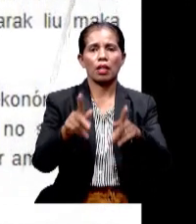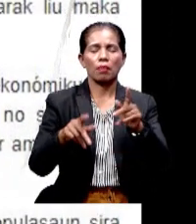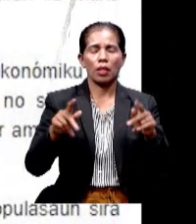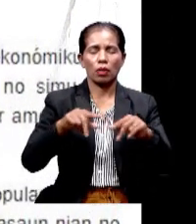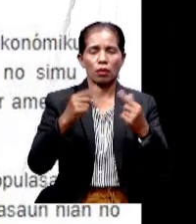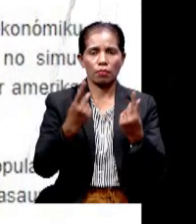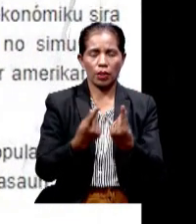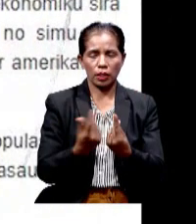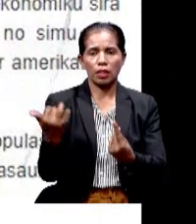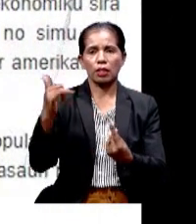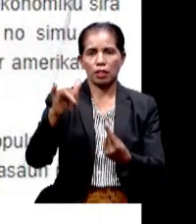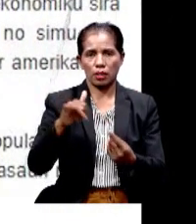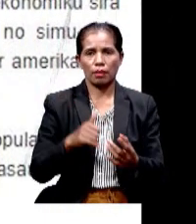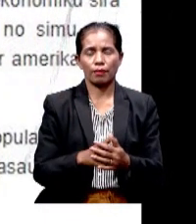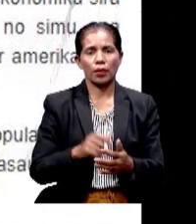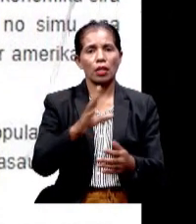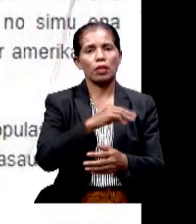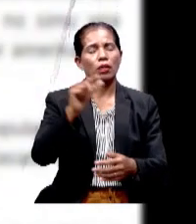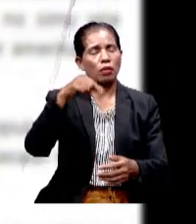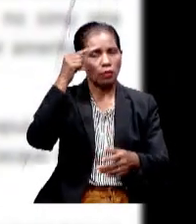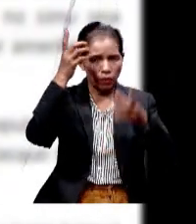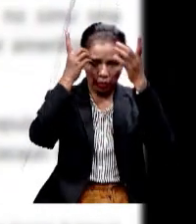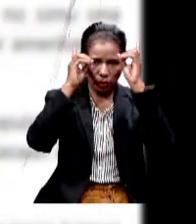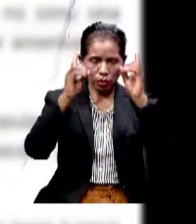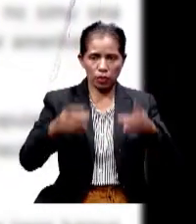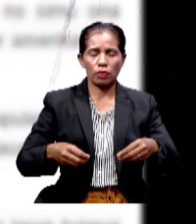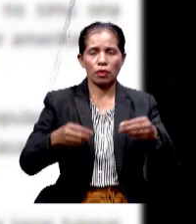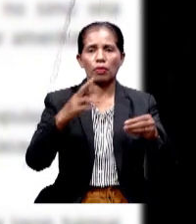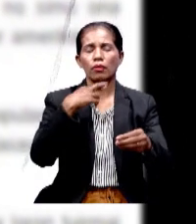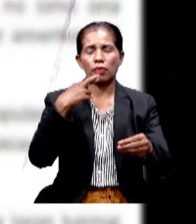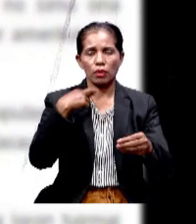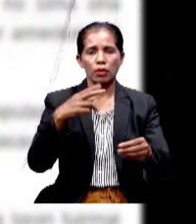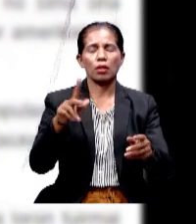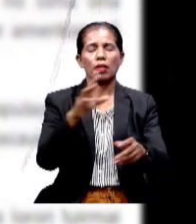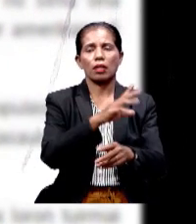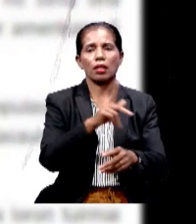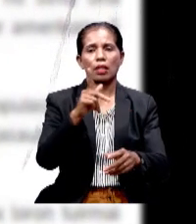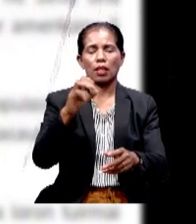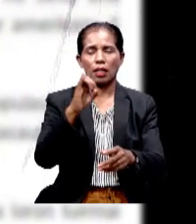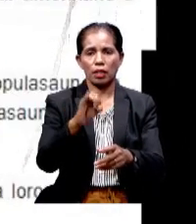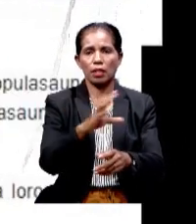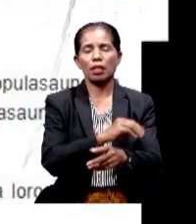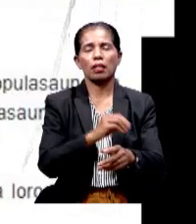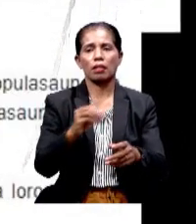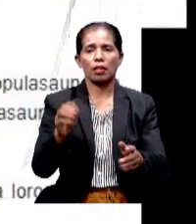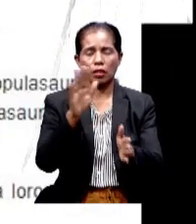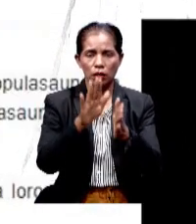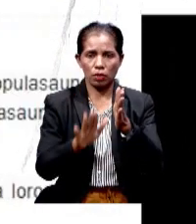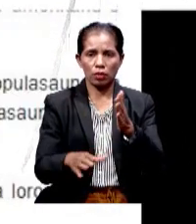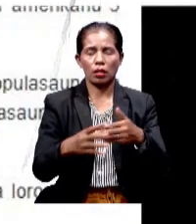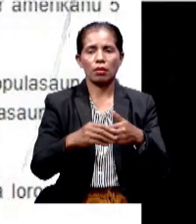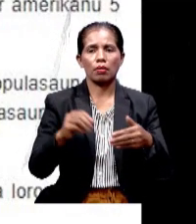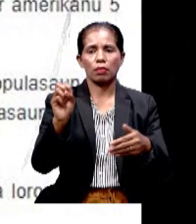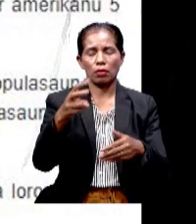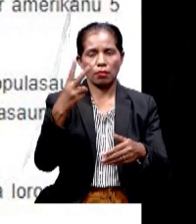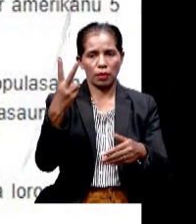empresa importadora sira. No governo decide fo preço folin fos ho quilograma ronulo resin lima sei tumba dólar sanulo resin